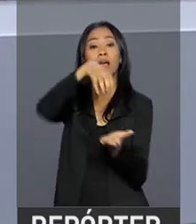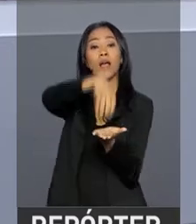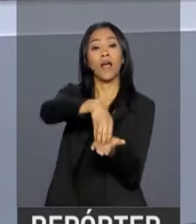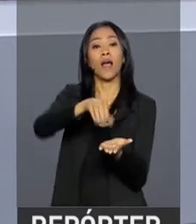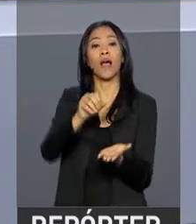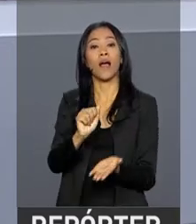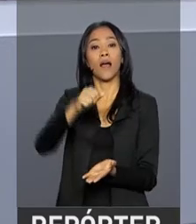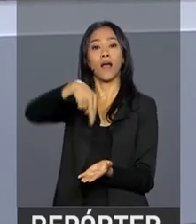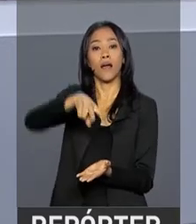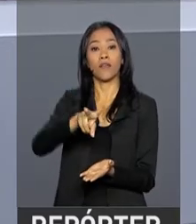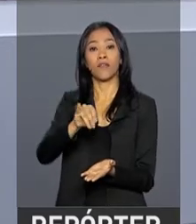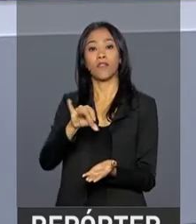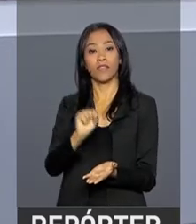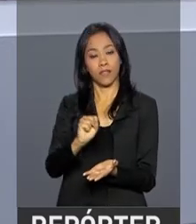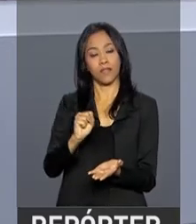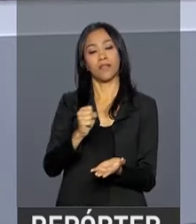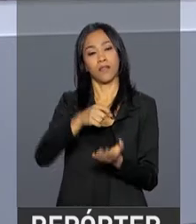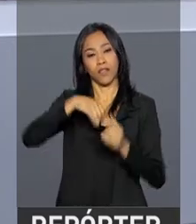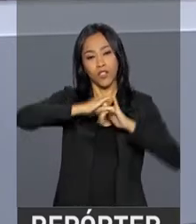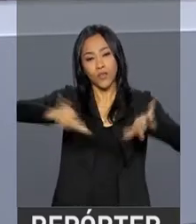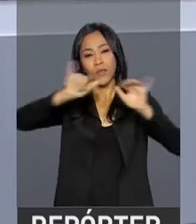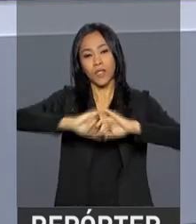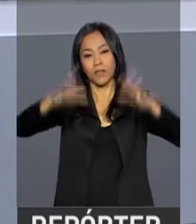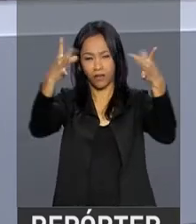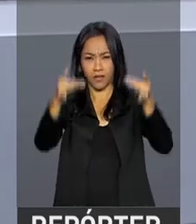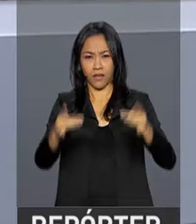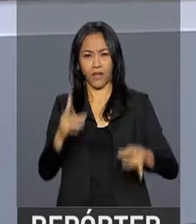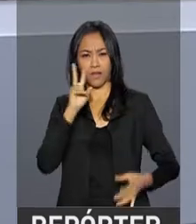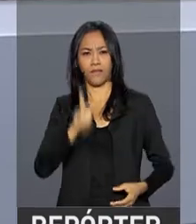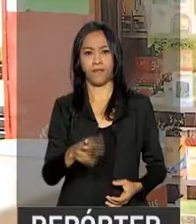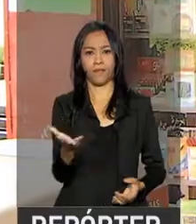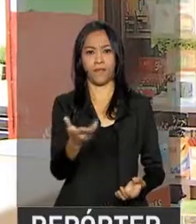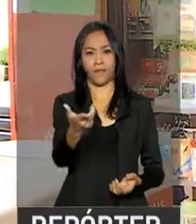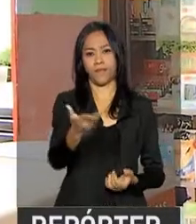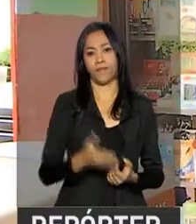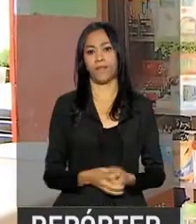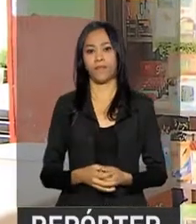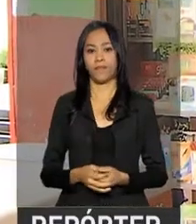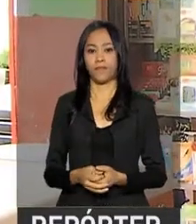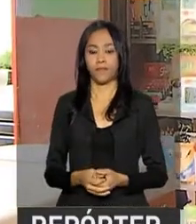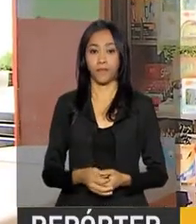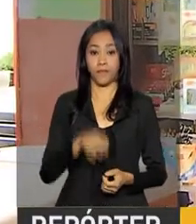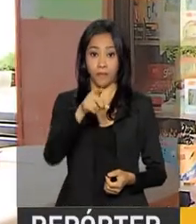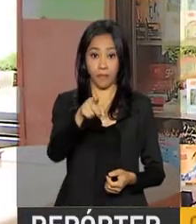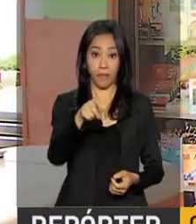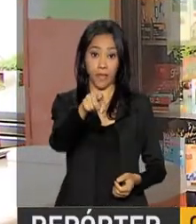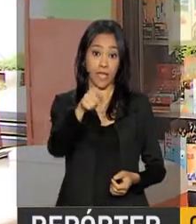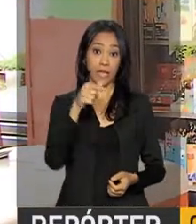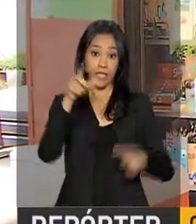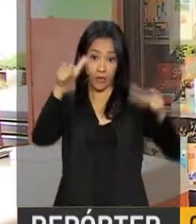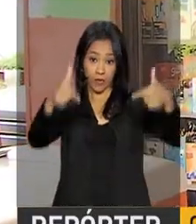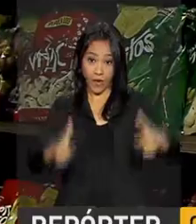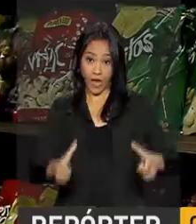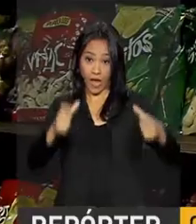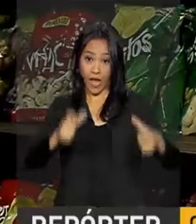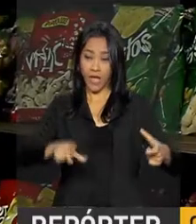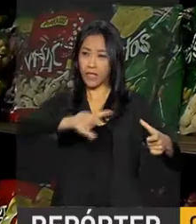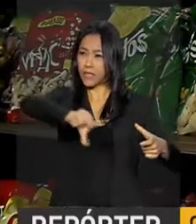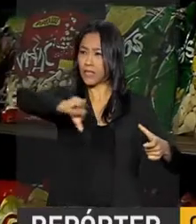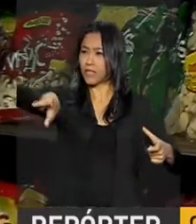desses produtos os detalhes na reportagem de ney pereira na banca do ricardo tem de tudo